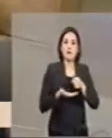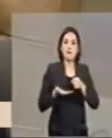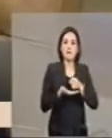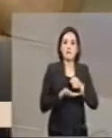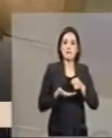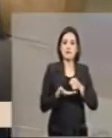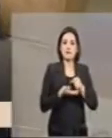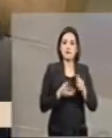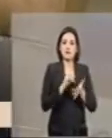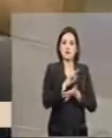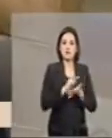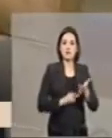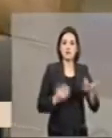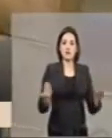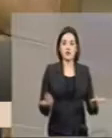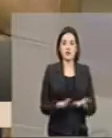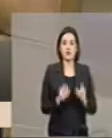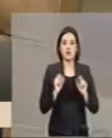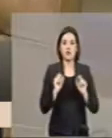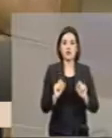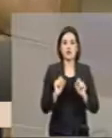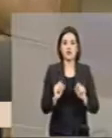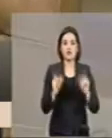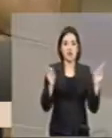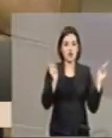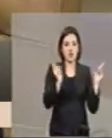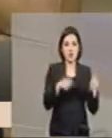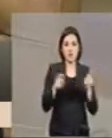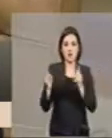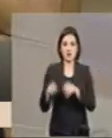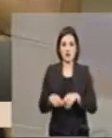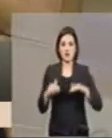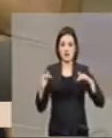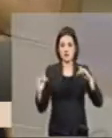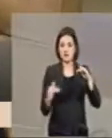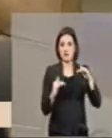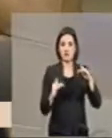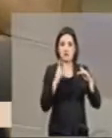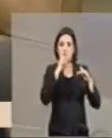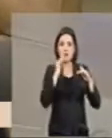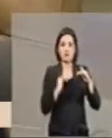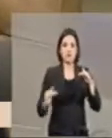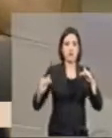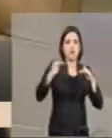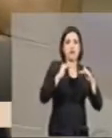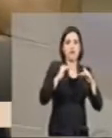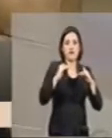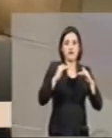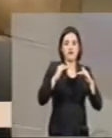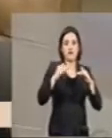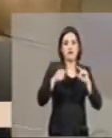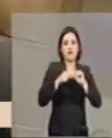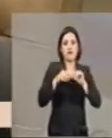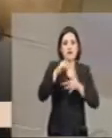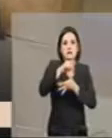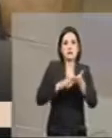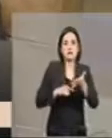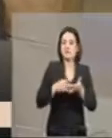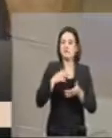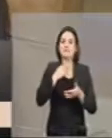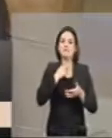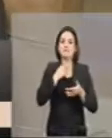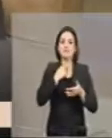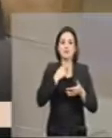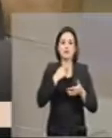constitucional é a usurpação de competência, que, no meu entender e forte em precedentes desta casa, há de